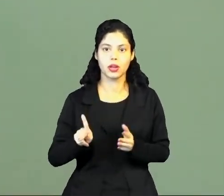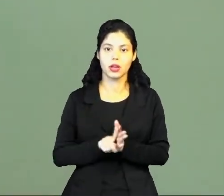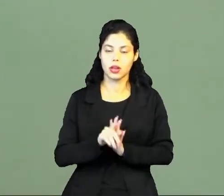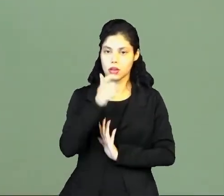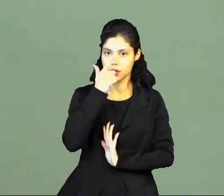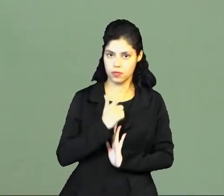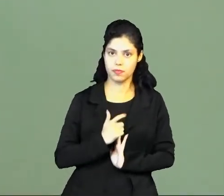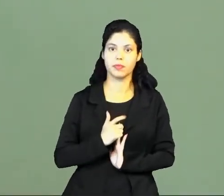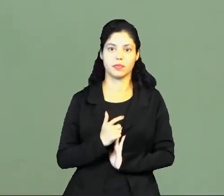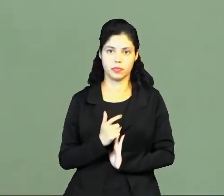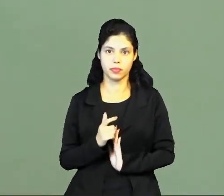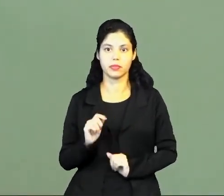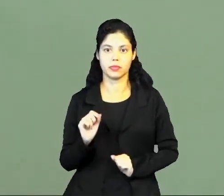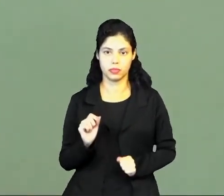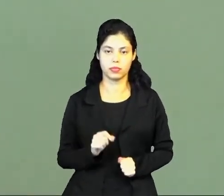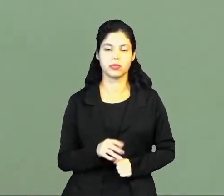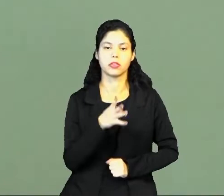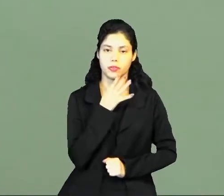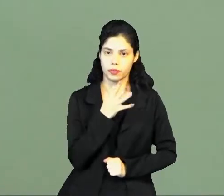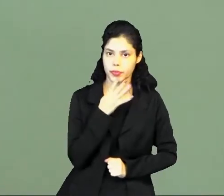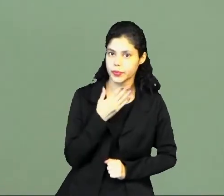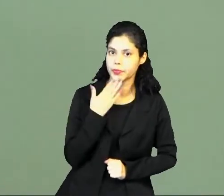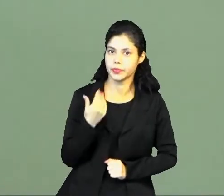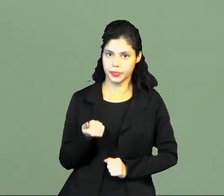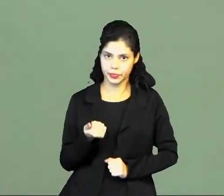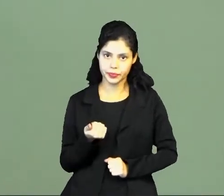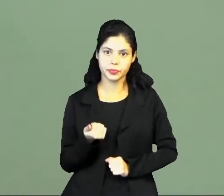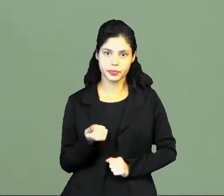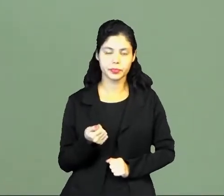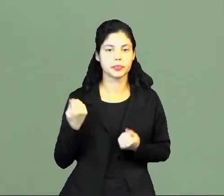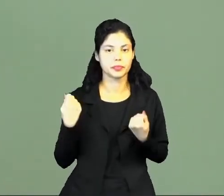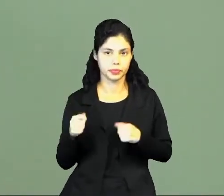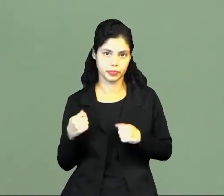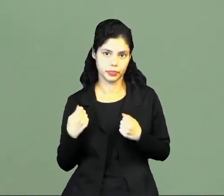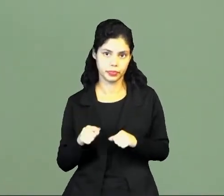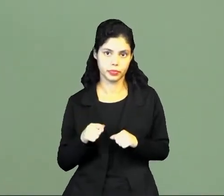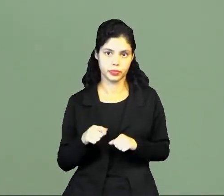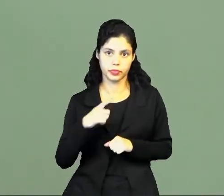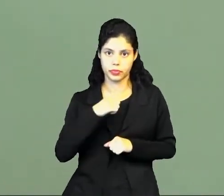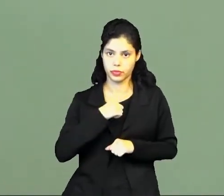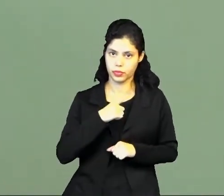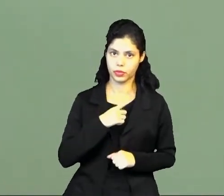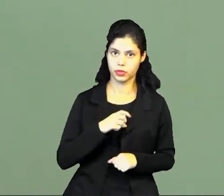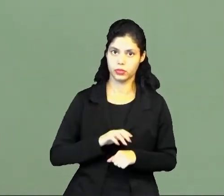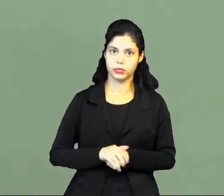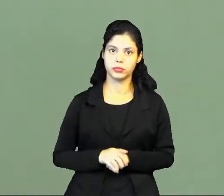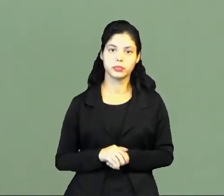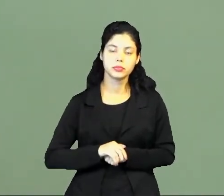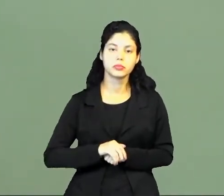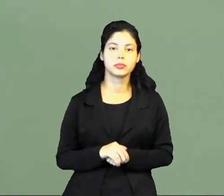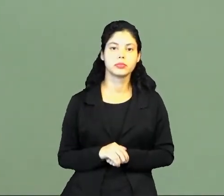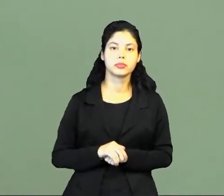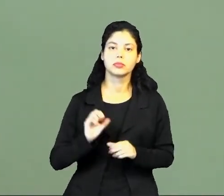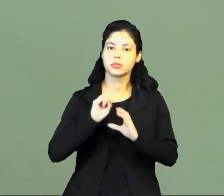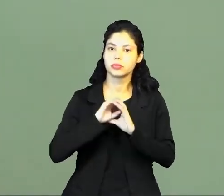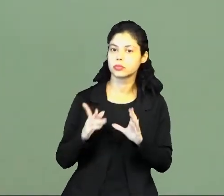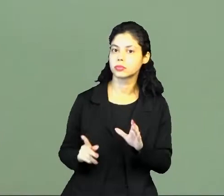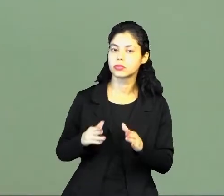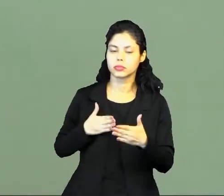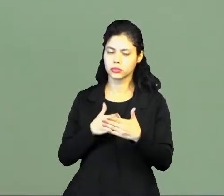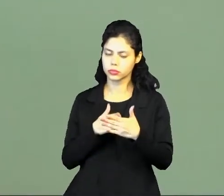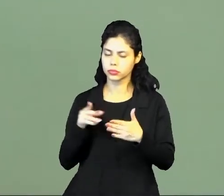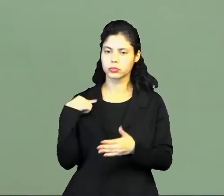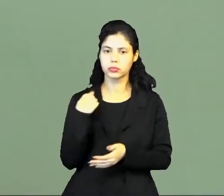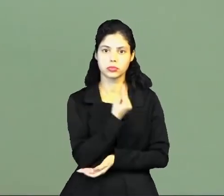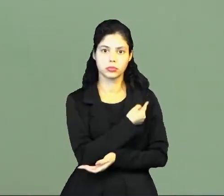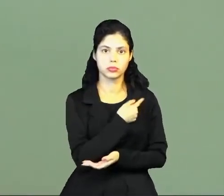Da importância de se conhecer melhor, né? A gente tem que conhecer as nossas características, as nossas limitações,